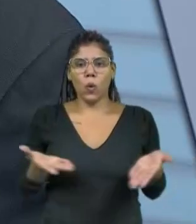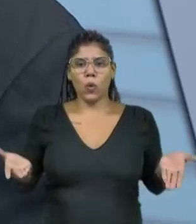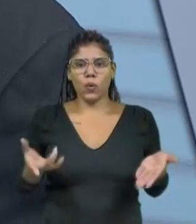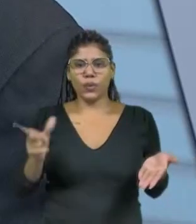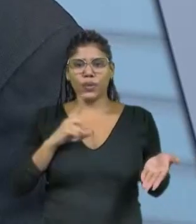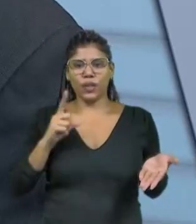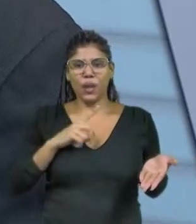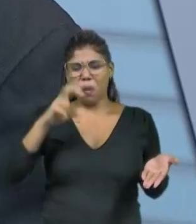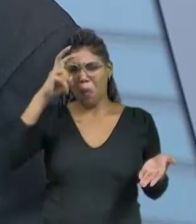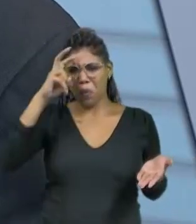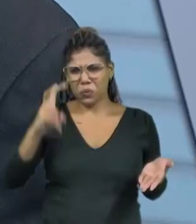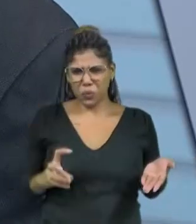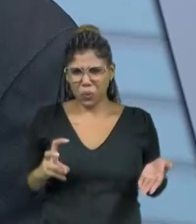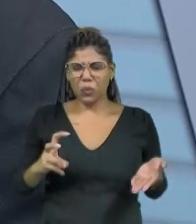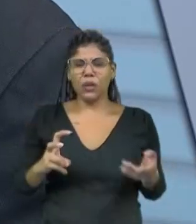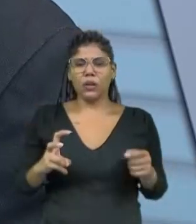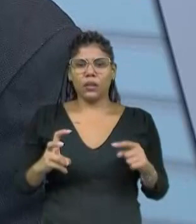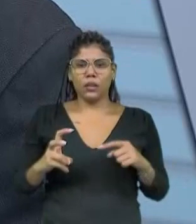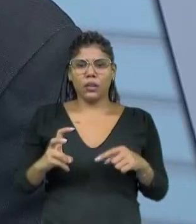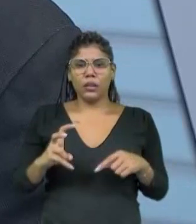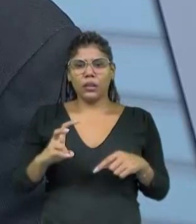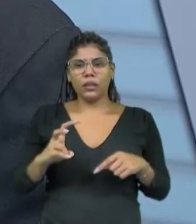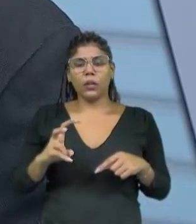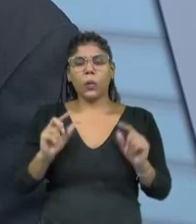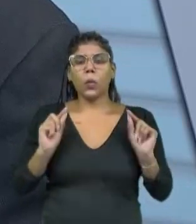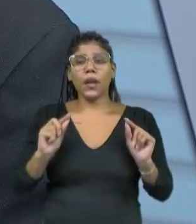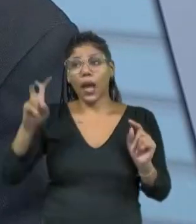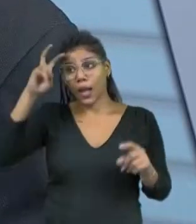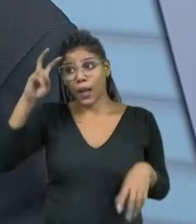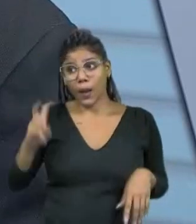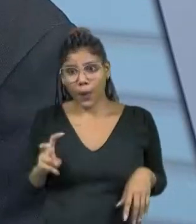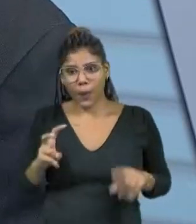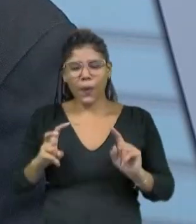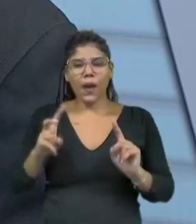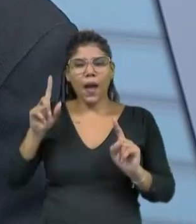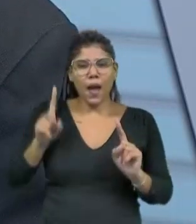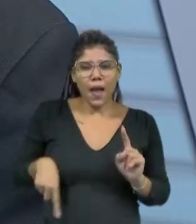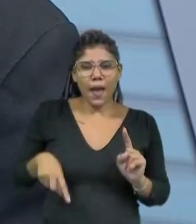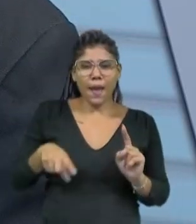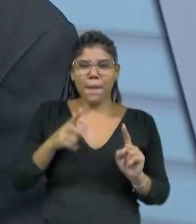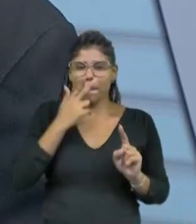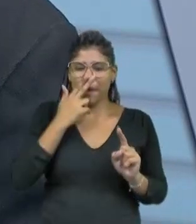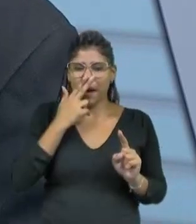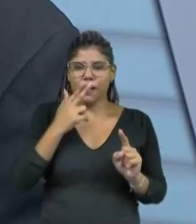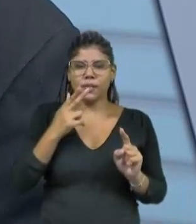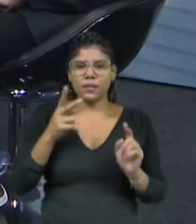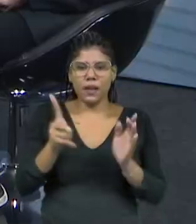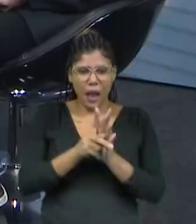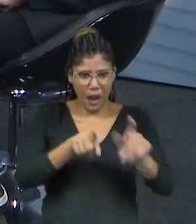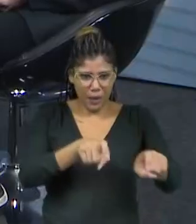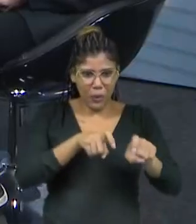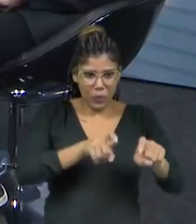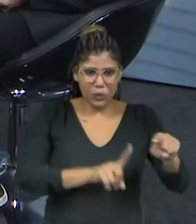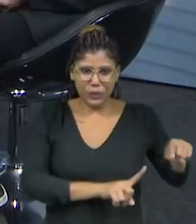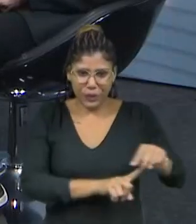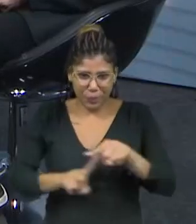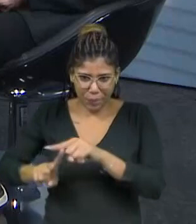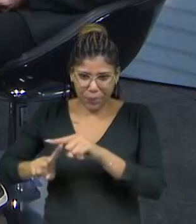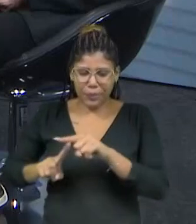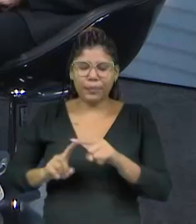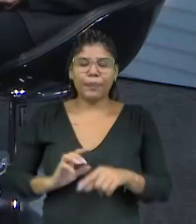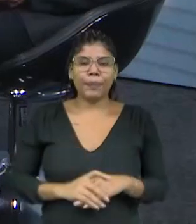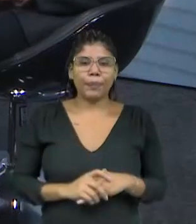uma cultura irrigada, agregando valor, com níveis salariais bem superiores aqui, que é a flor, não sei o